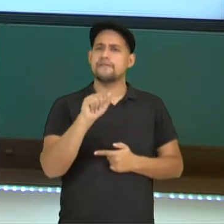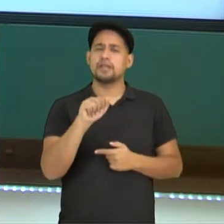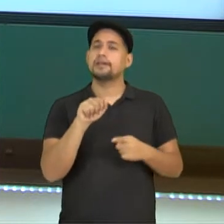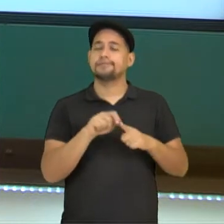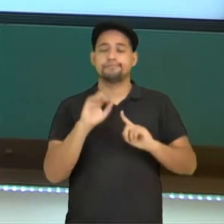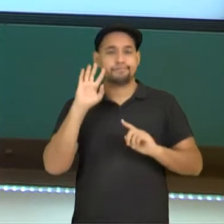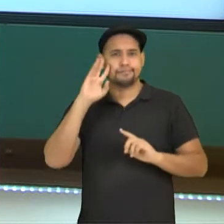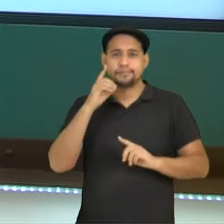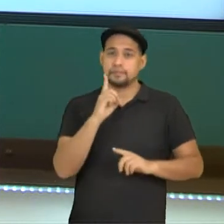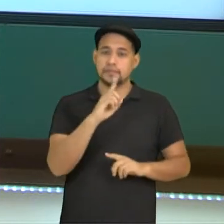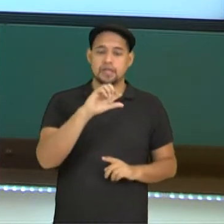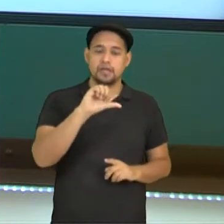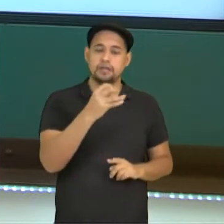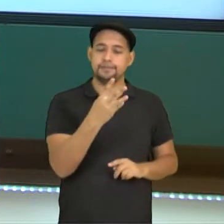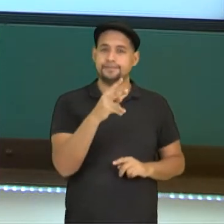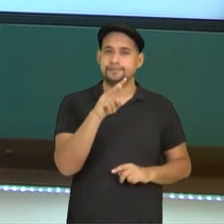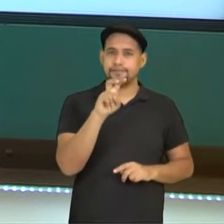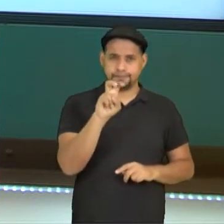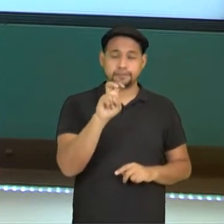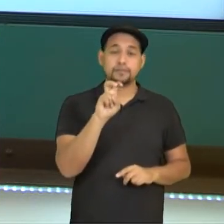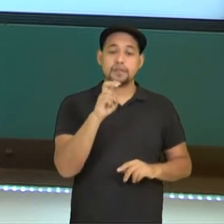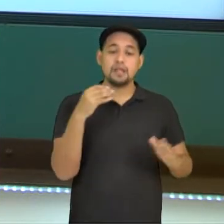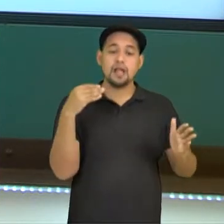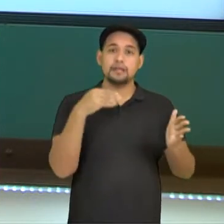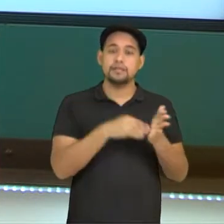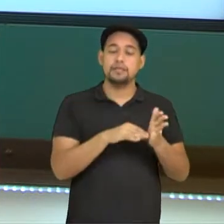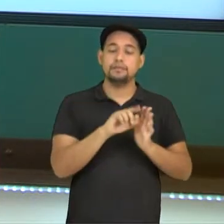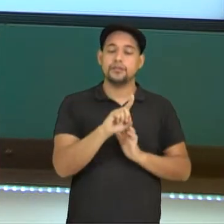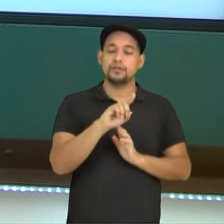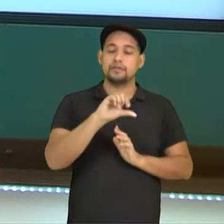entre os anos de 1945 até